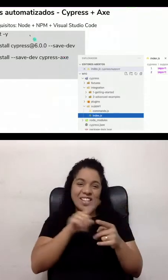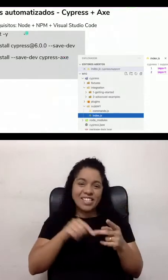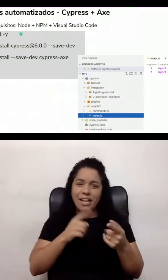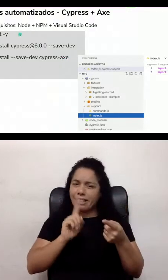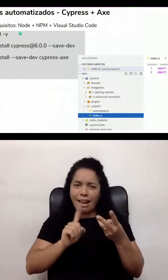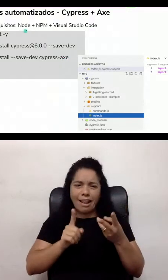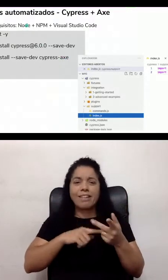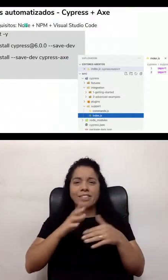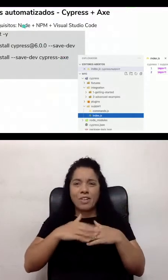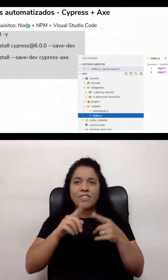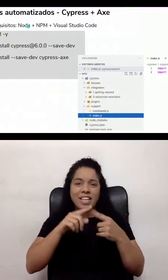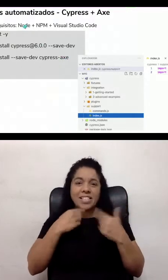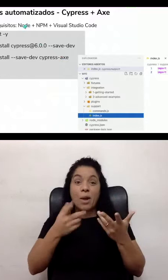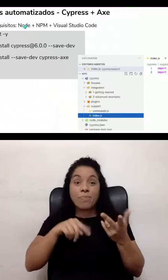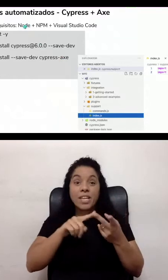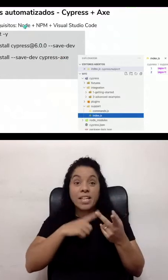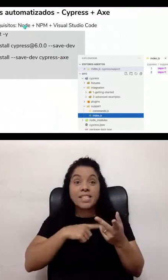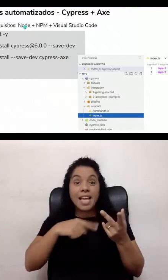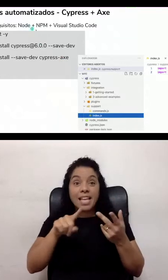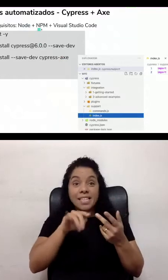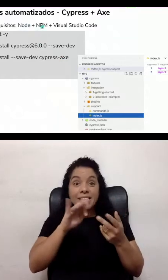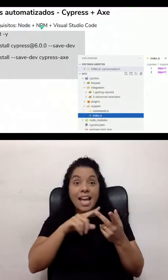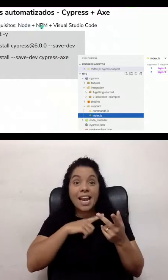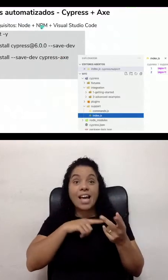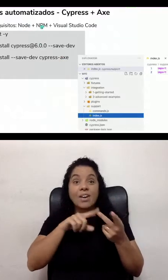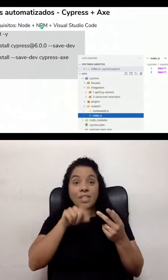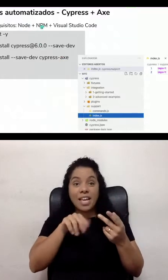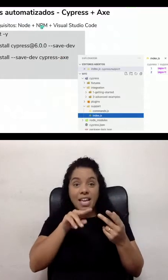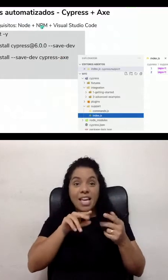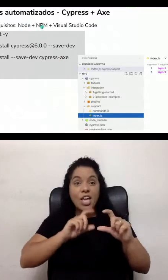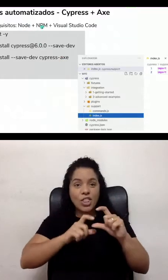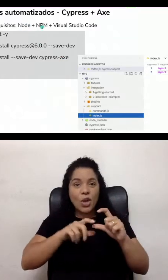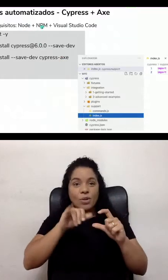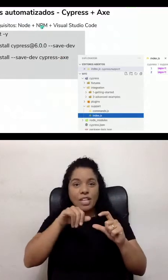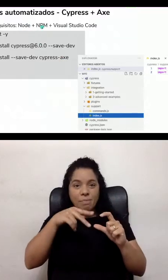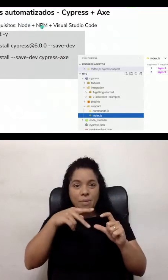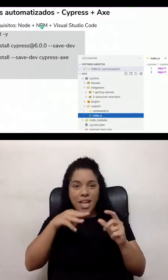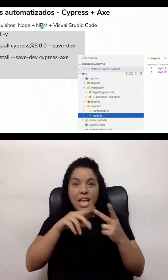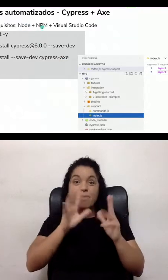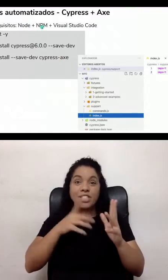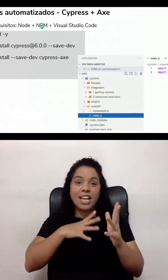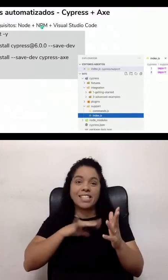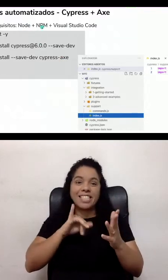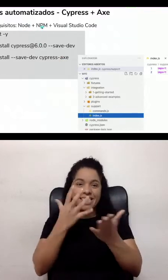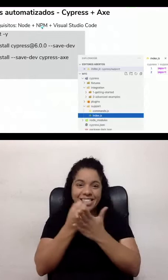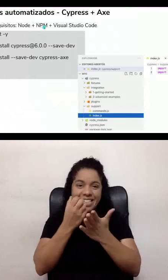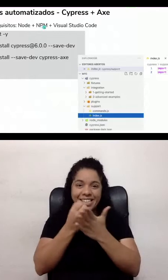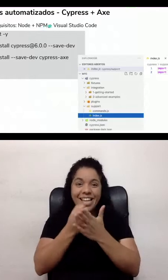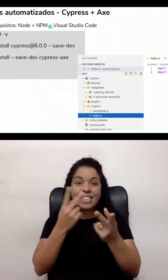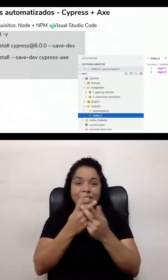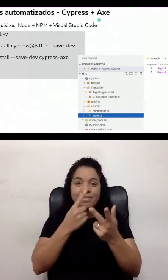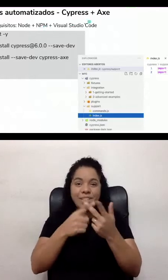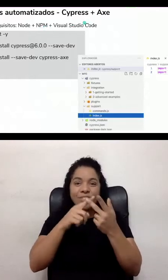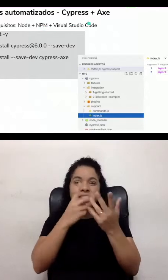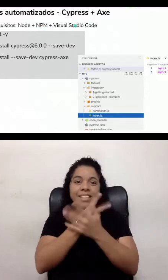Não. Enfim, então eu tenho que instalar o Node, eu tenho que instalar o NPM. Como você já tinha instalado lá anteriormente, não precisa